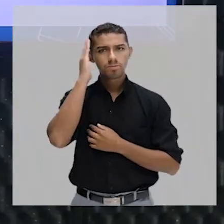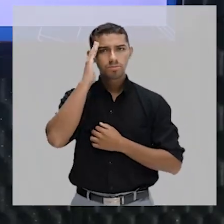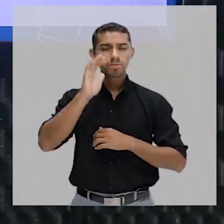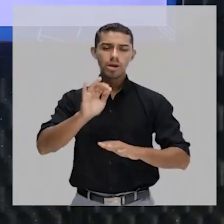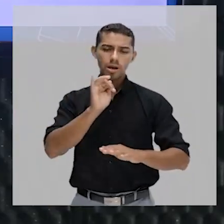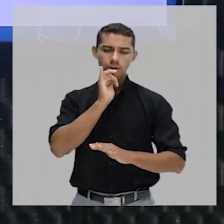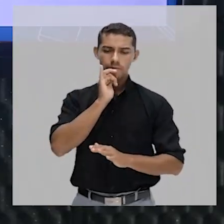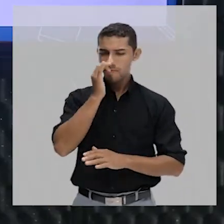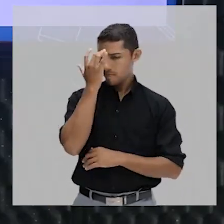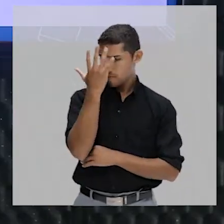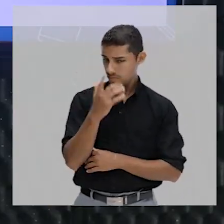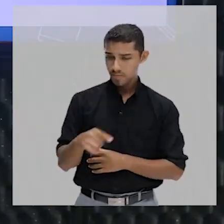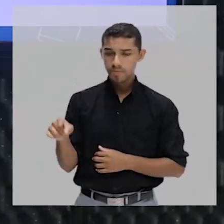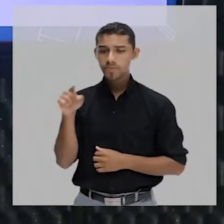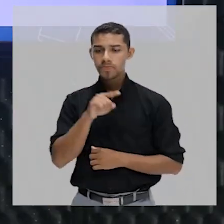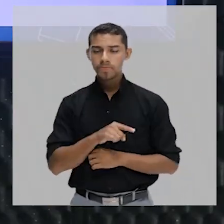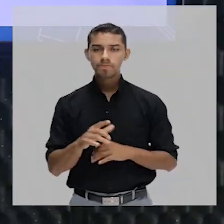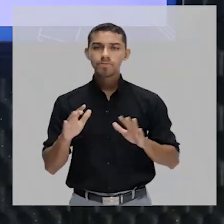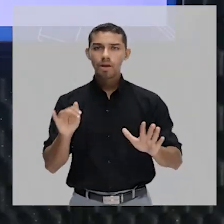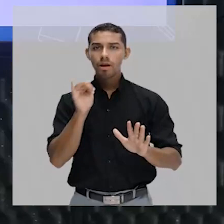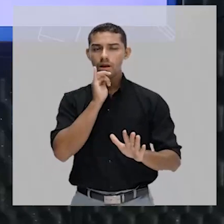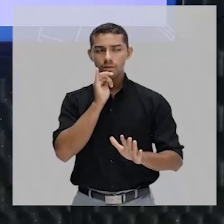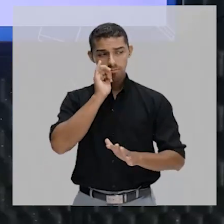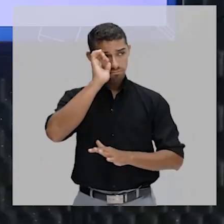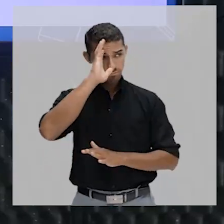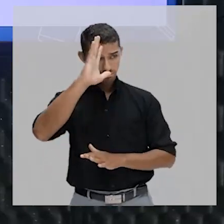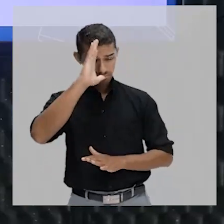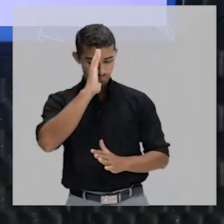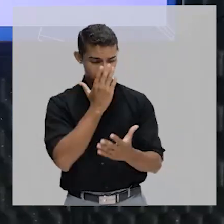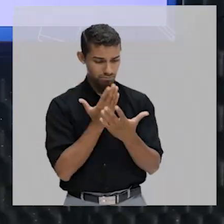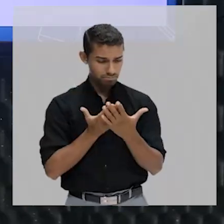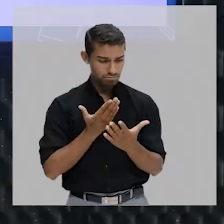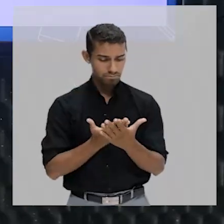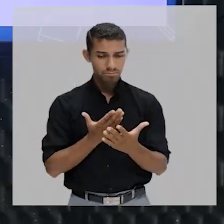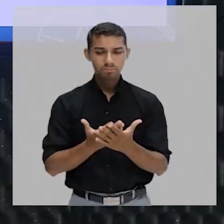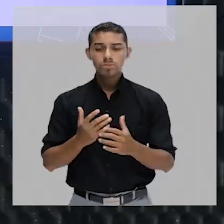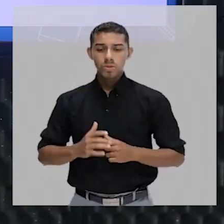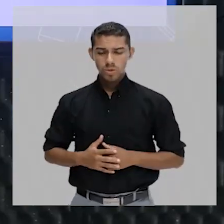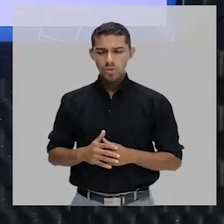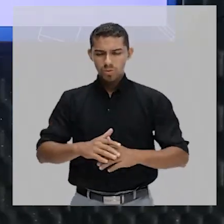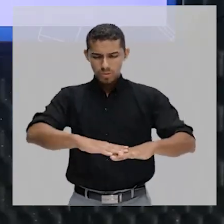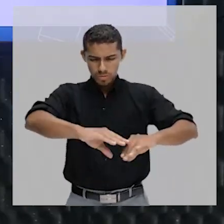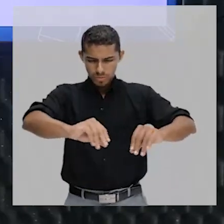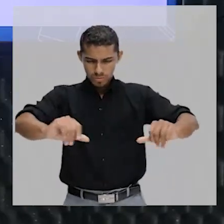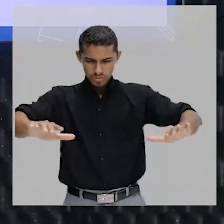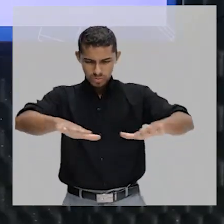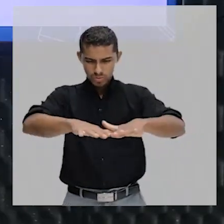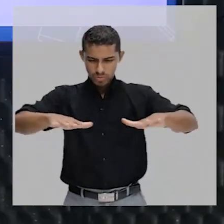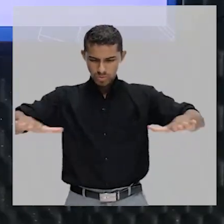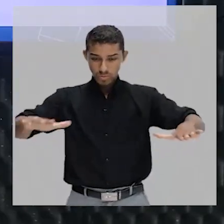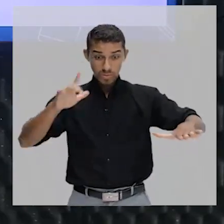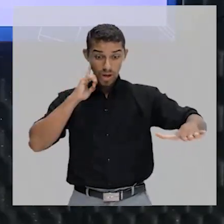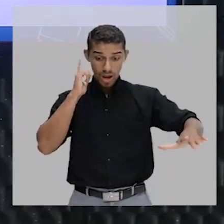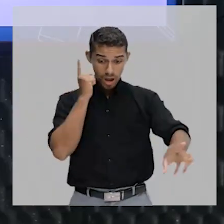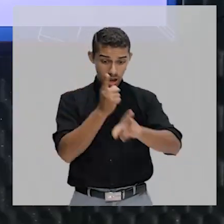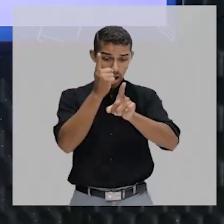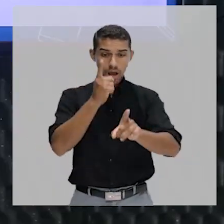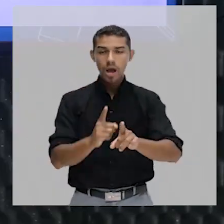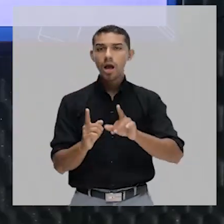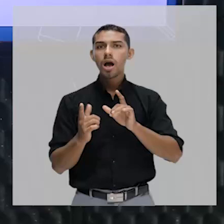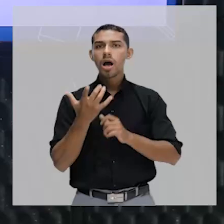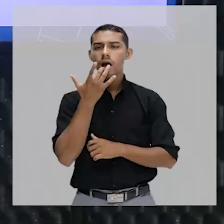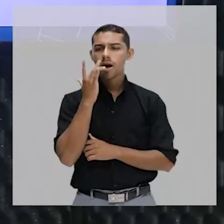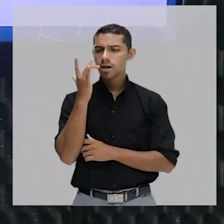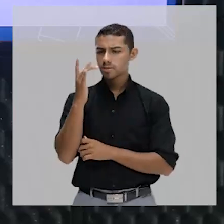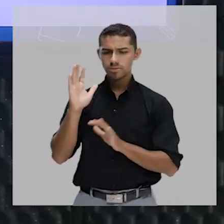dar um exemplo fácil, tá? Imagina, por exemplo, tu vai estudar o solo de uma região. Ah, descobri que ali tem ouro. Só para